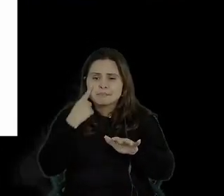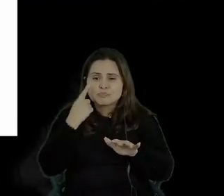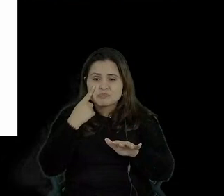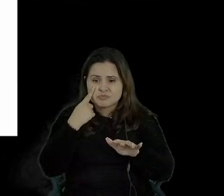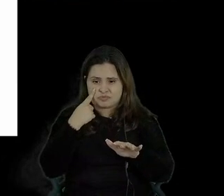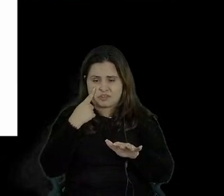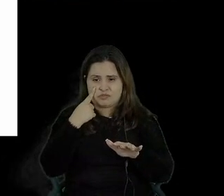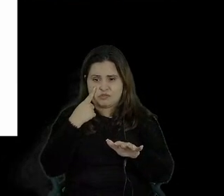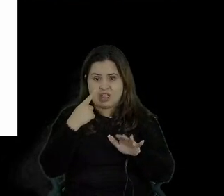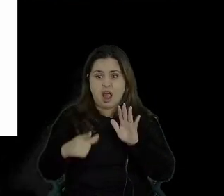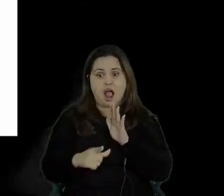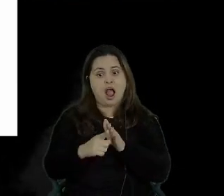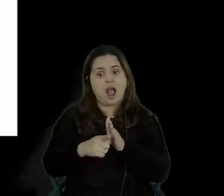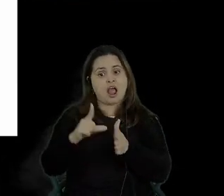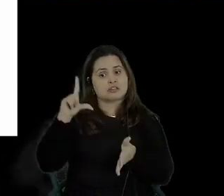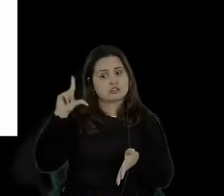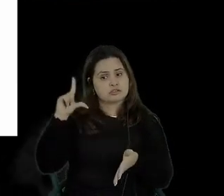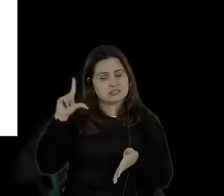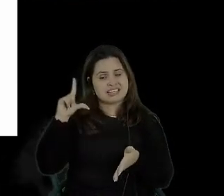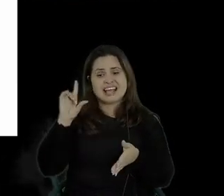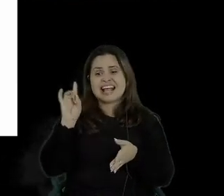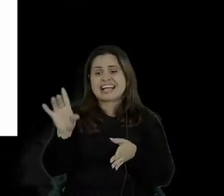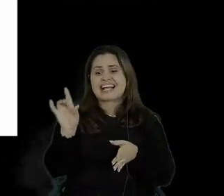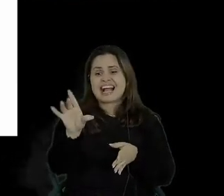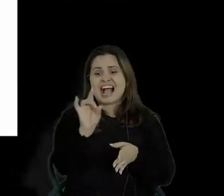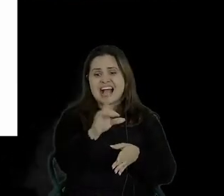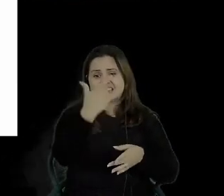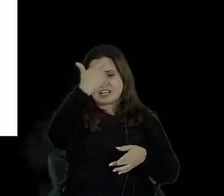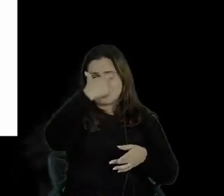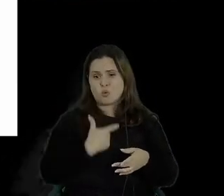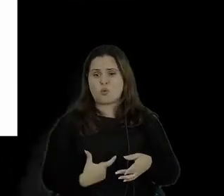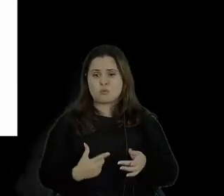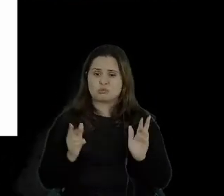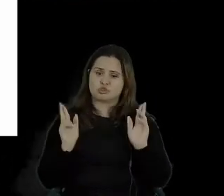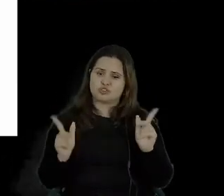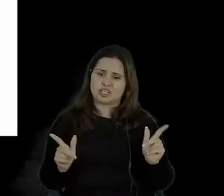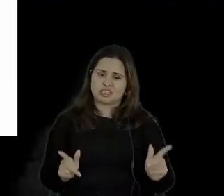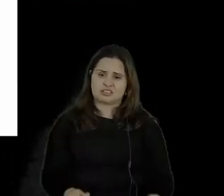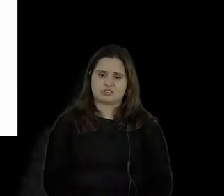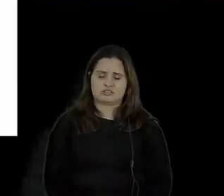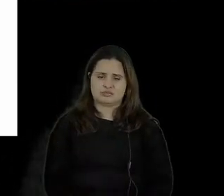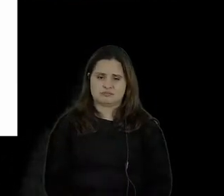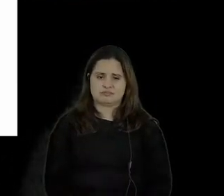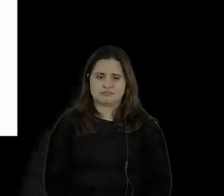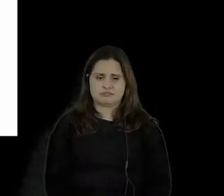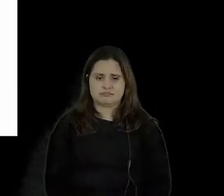precisa antecipar. Cada organismo é um organismo. Próximo.